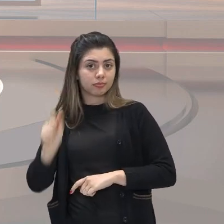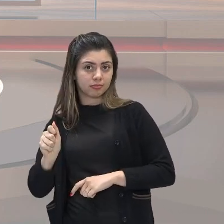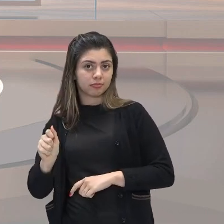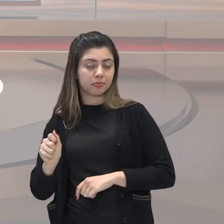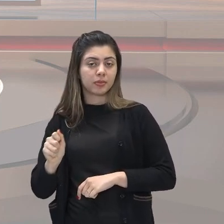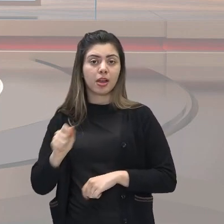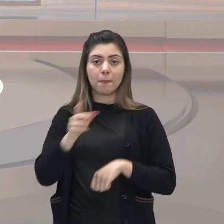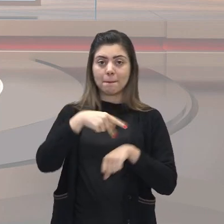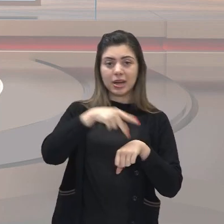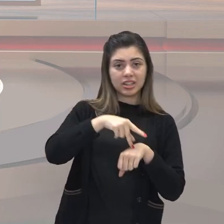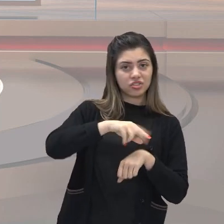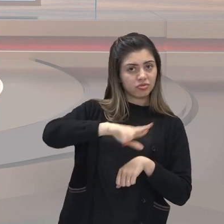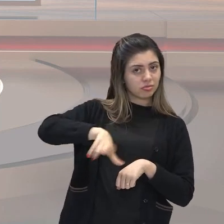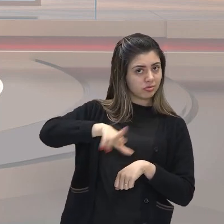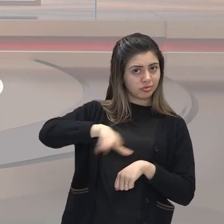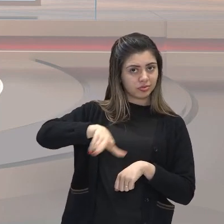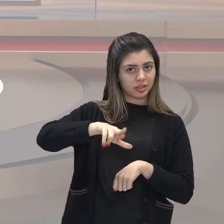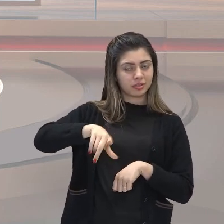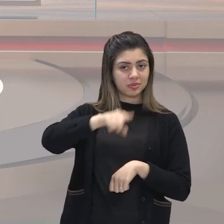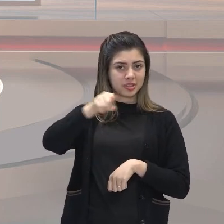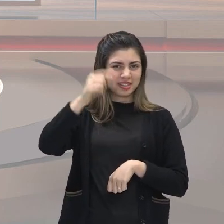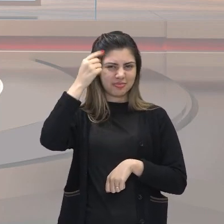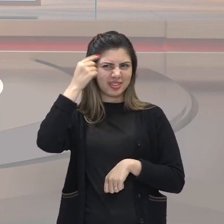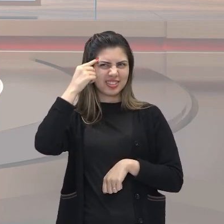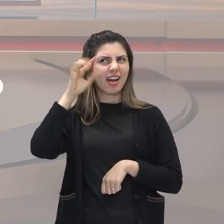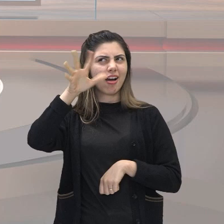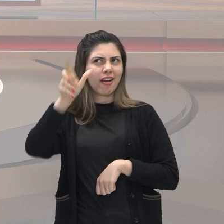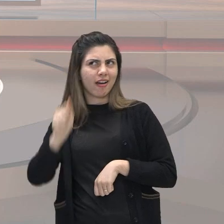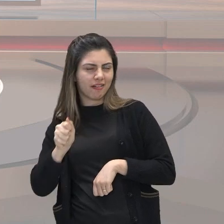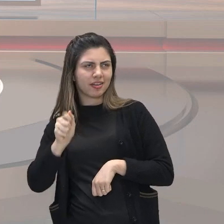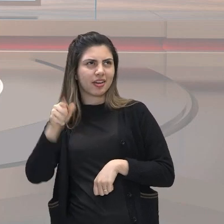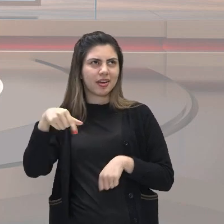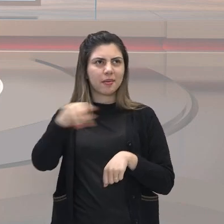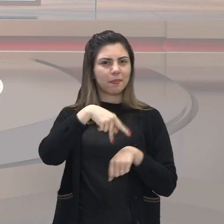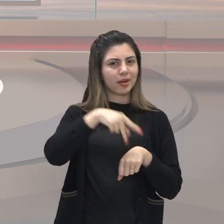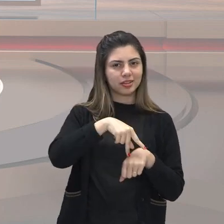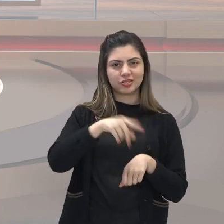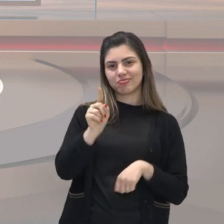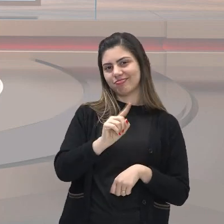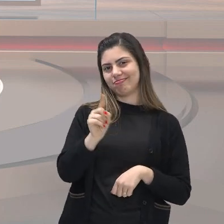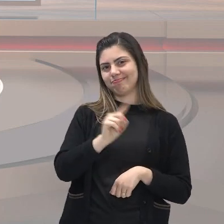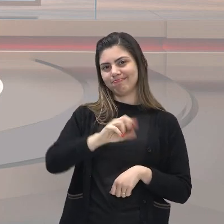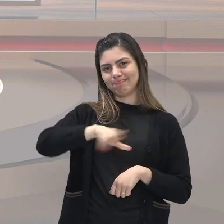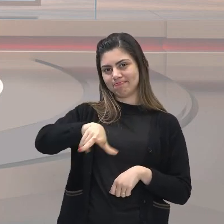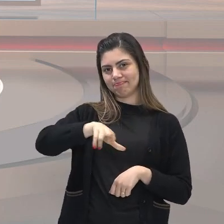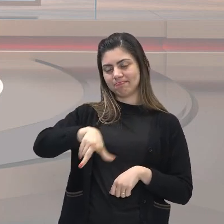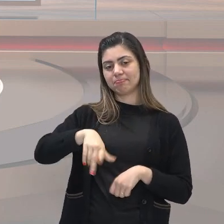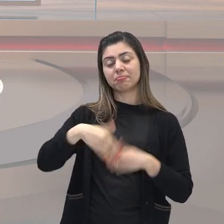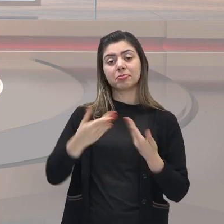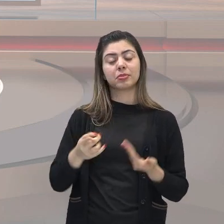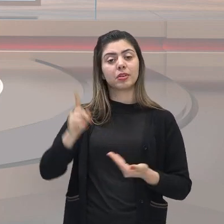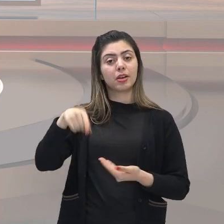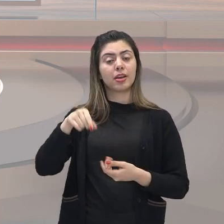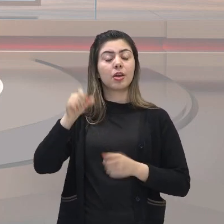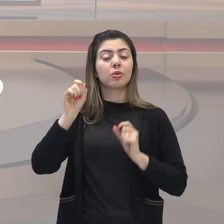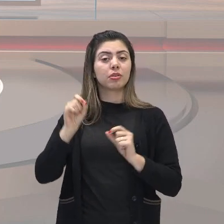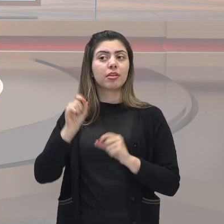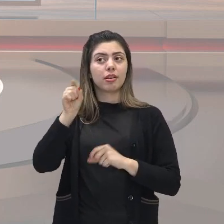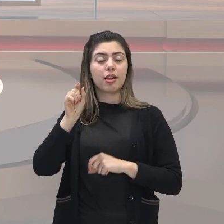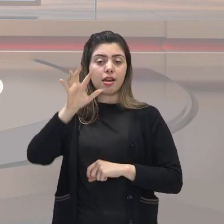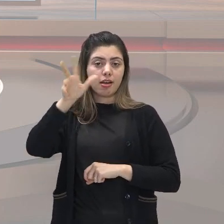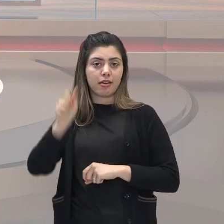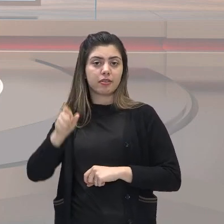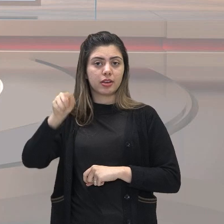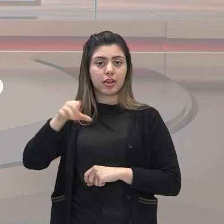não é um país. Para você que pensava que a África era um país, não é. Tá bom? É um continente.